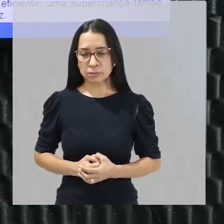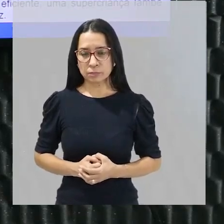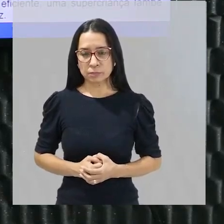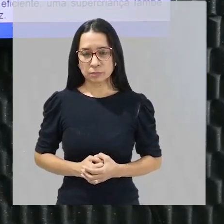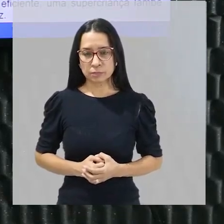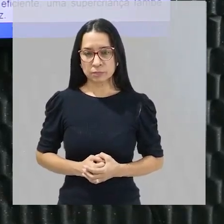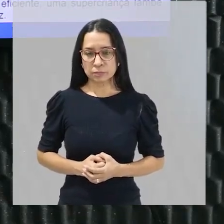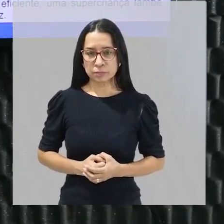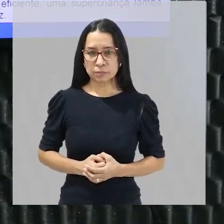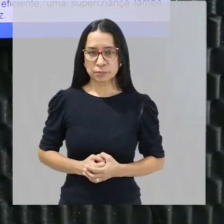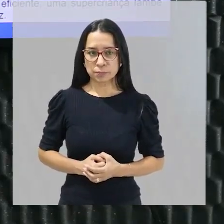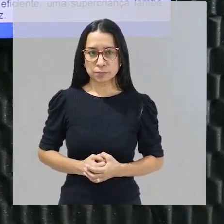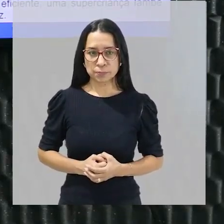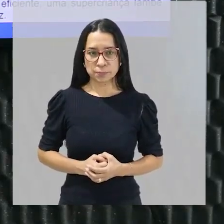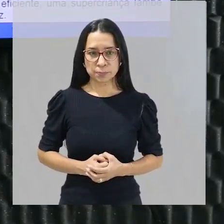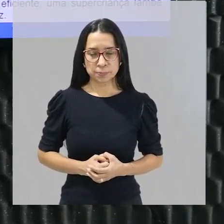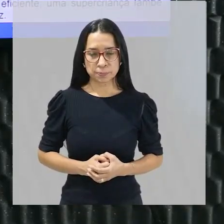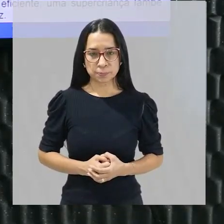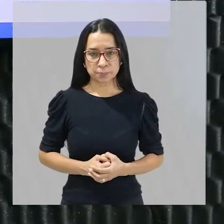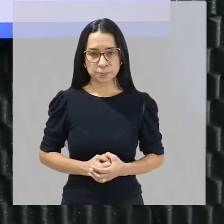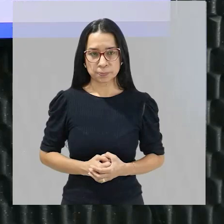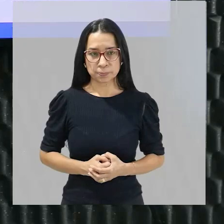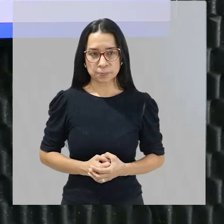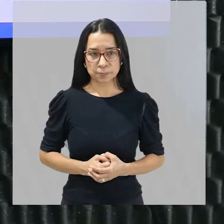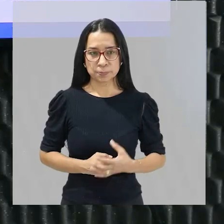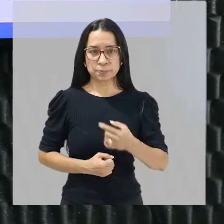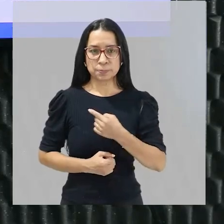uma família feliz.